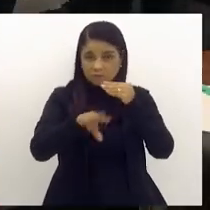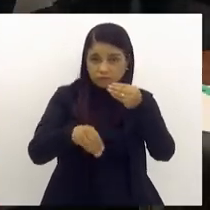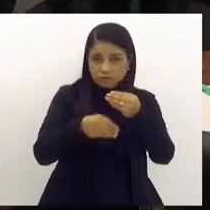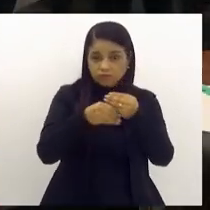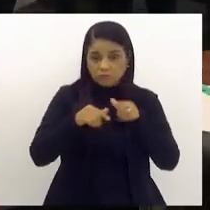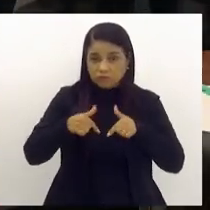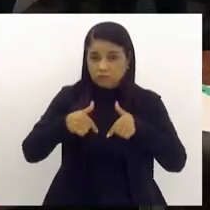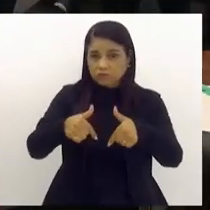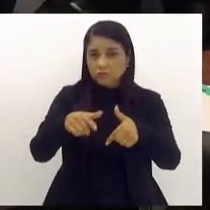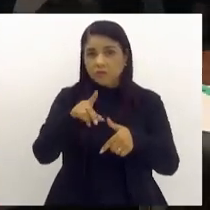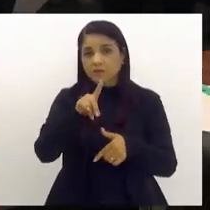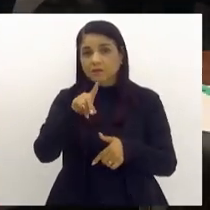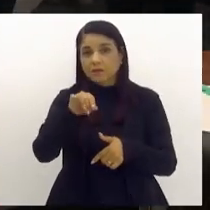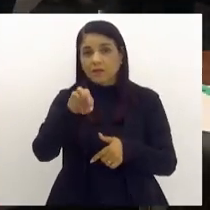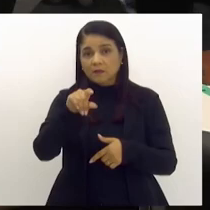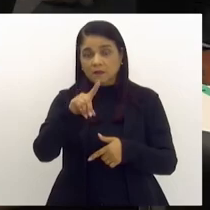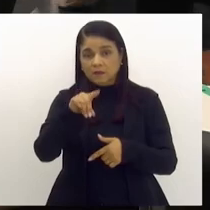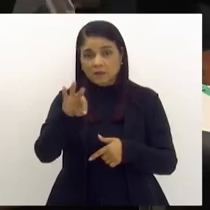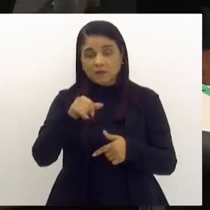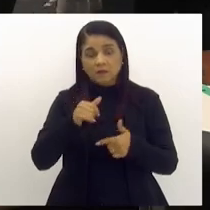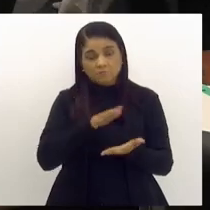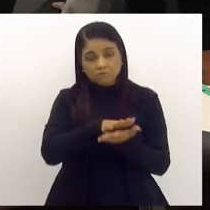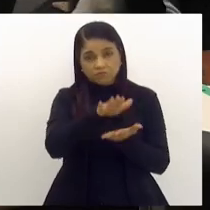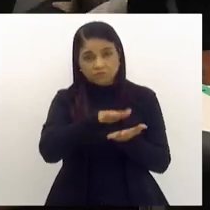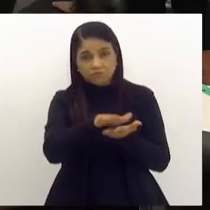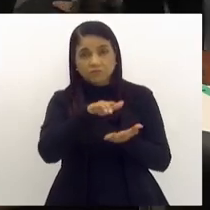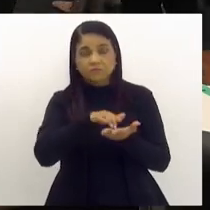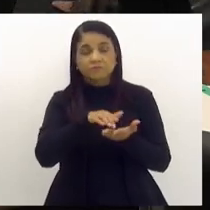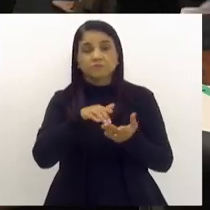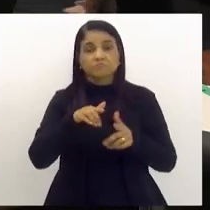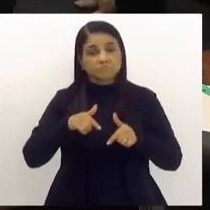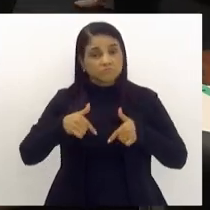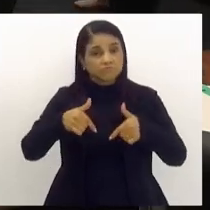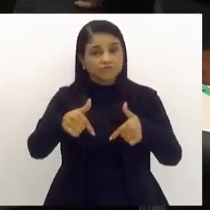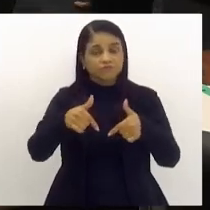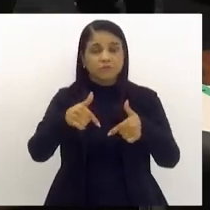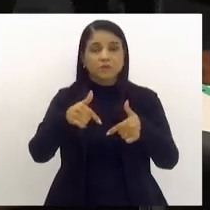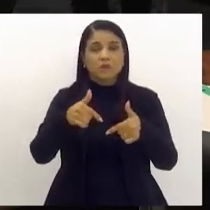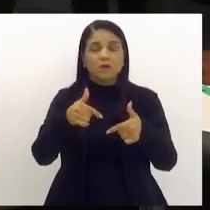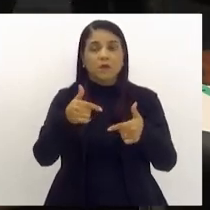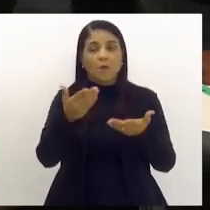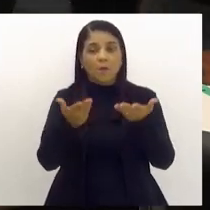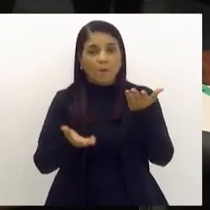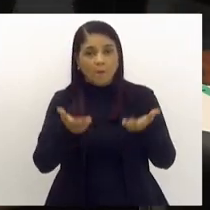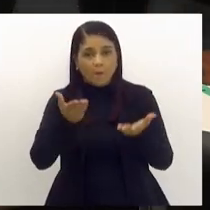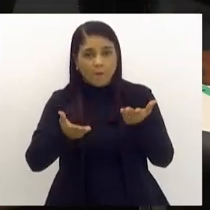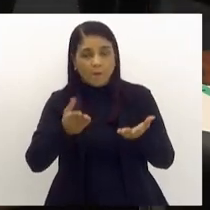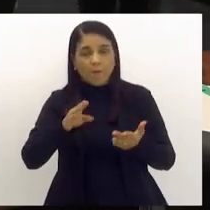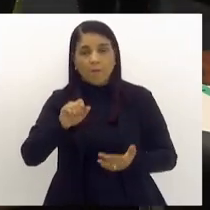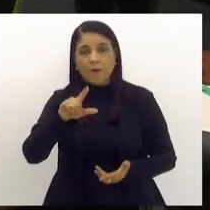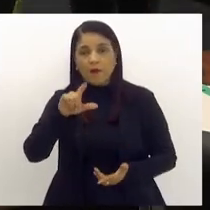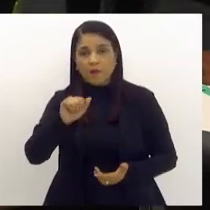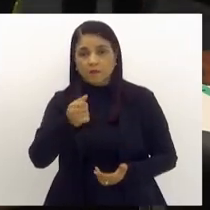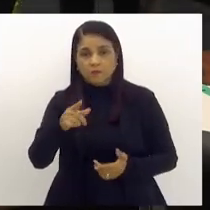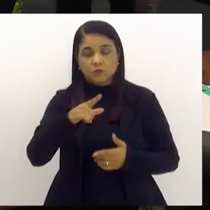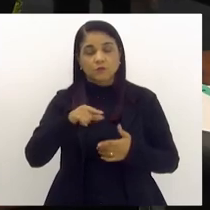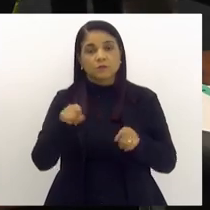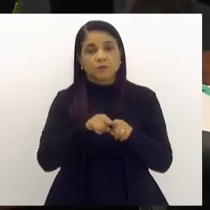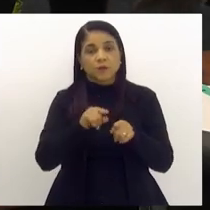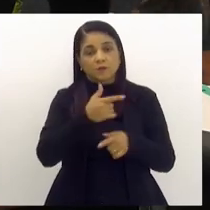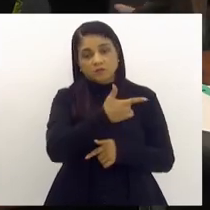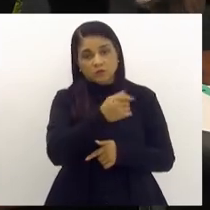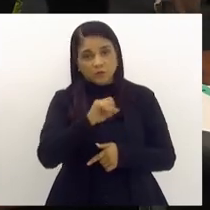em vigor na data de sua publicação, produzindo efeitos até a publicação do balanço patrimonial referente ao exercício de